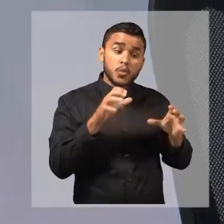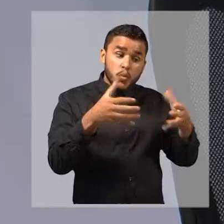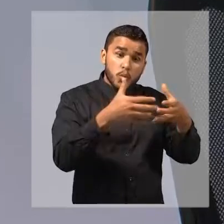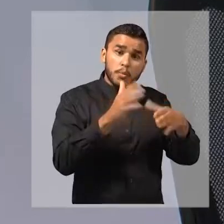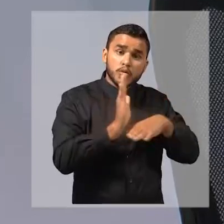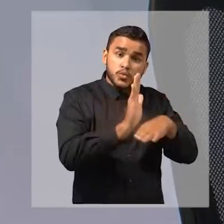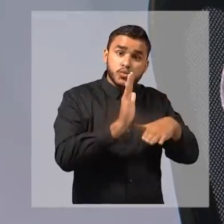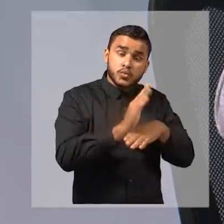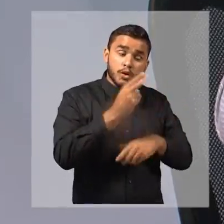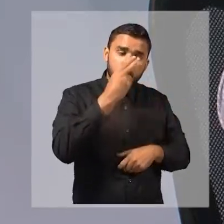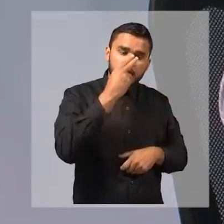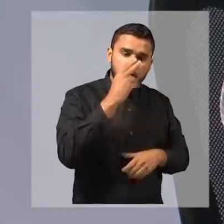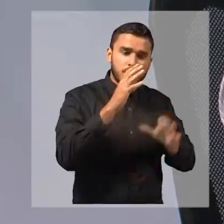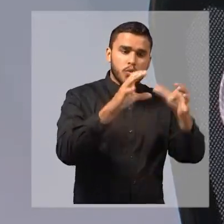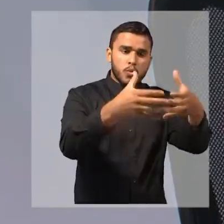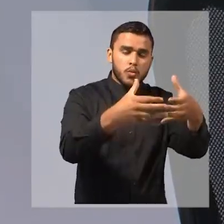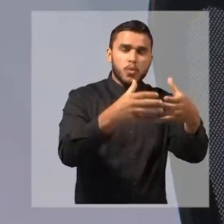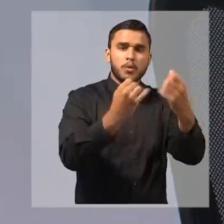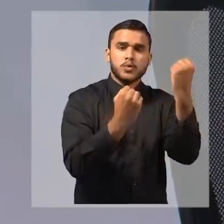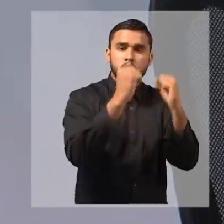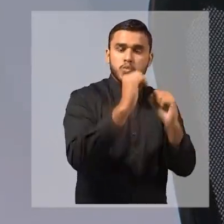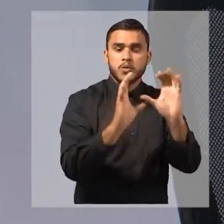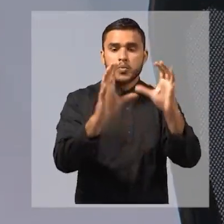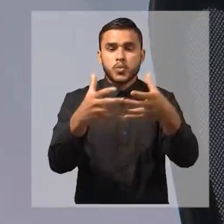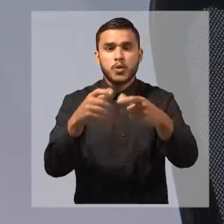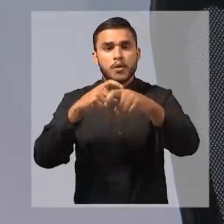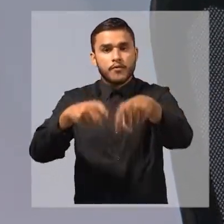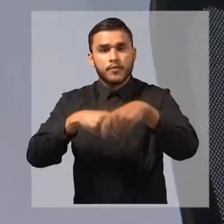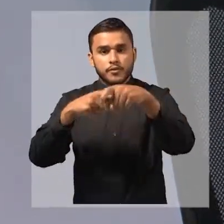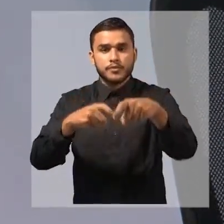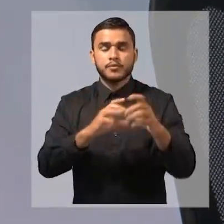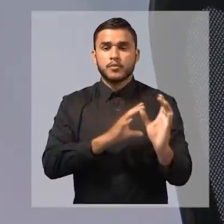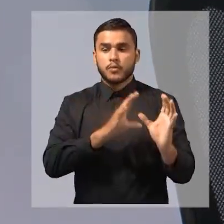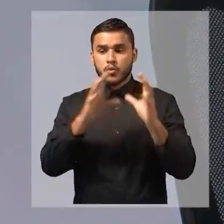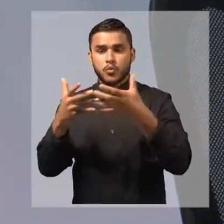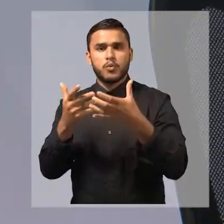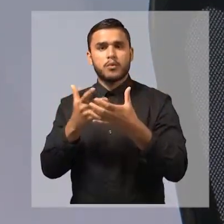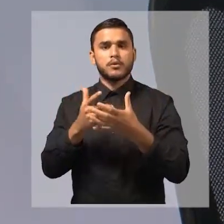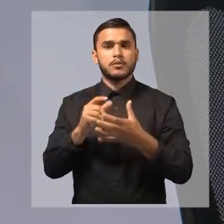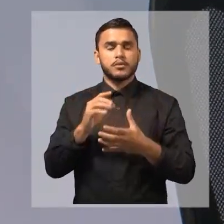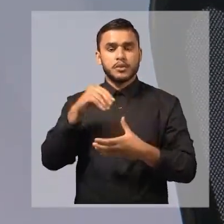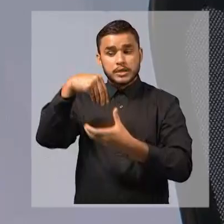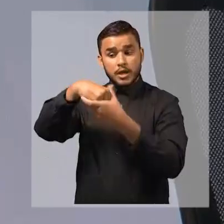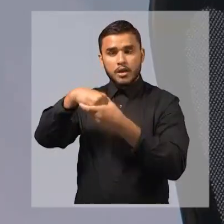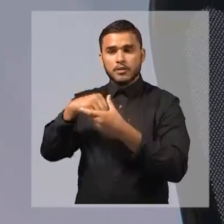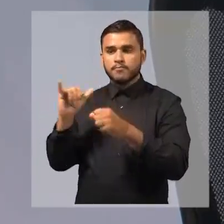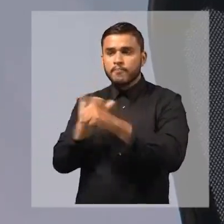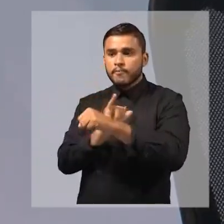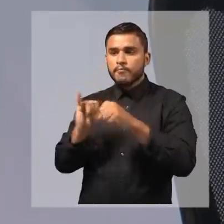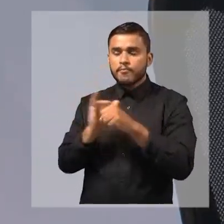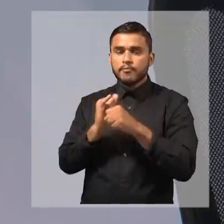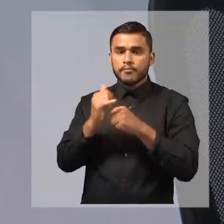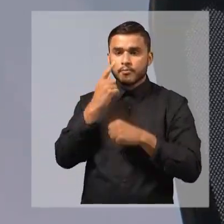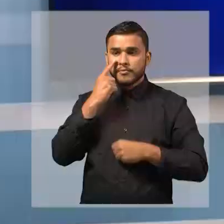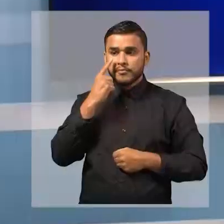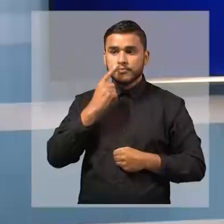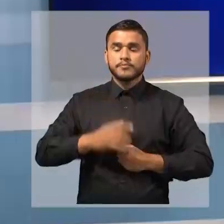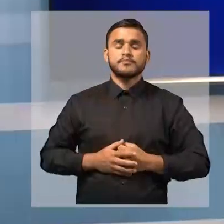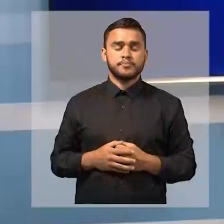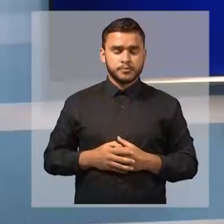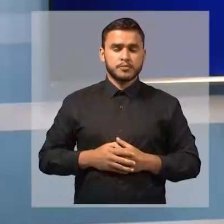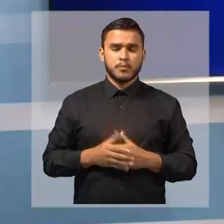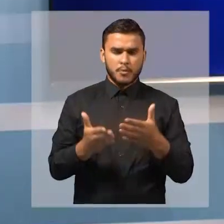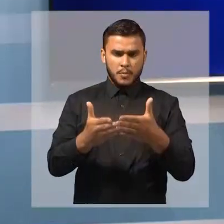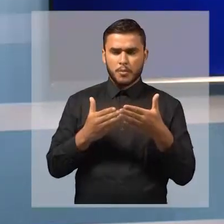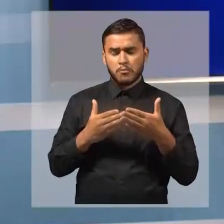mas a agropecuária familiar, tem uma agropecuária voltada para exportação. Quer dizer, isso é fragmento. Não, há um problema aí, se você me